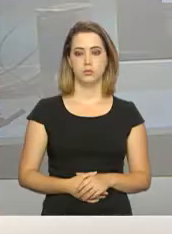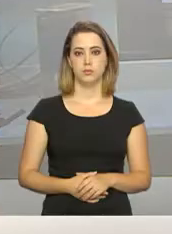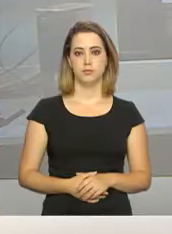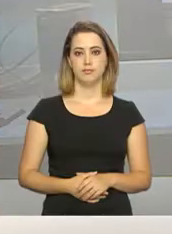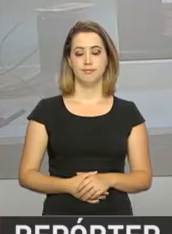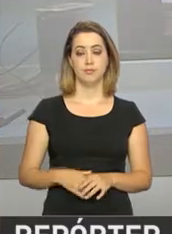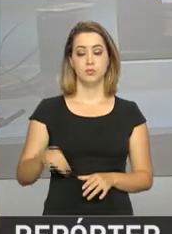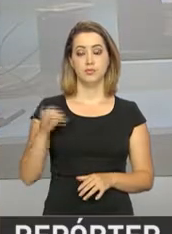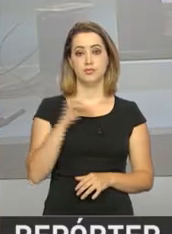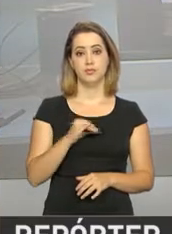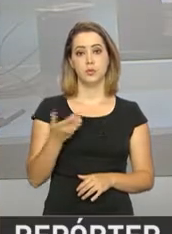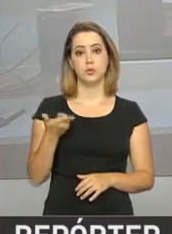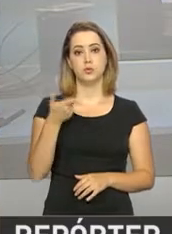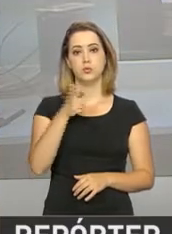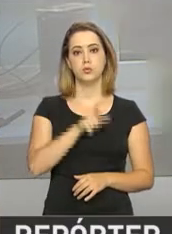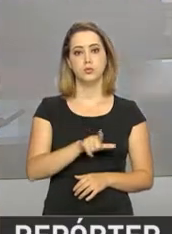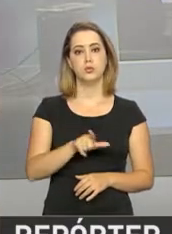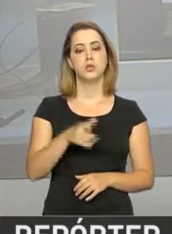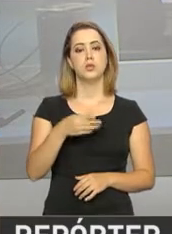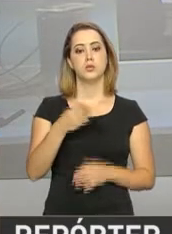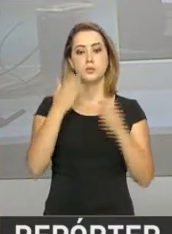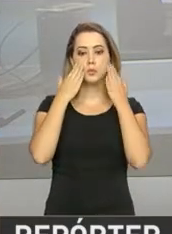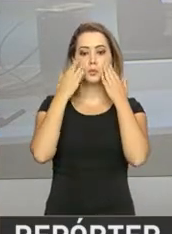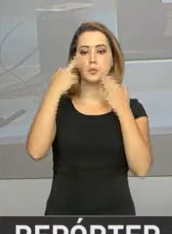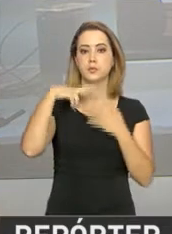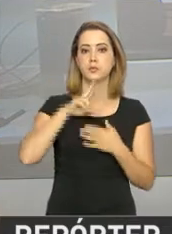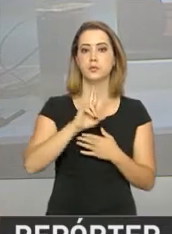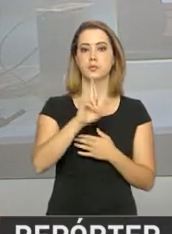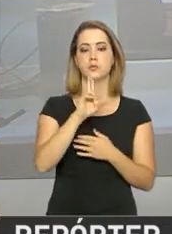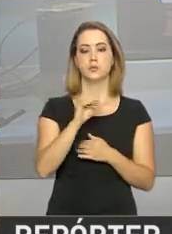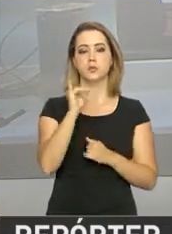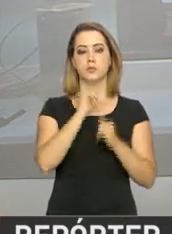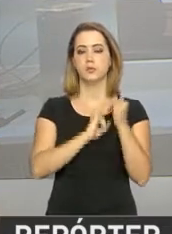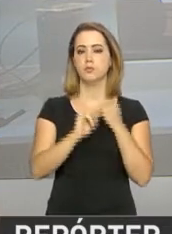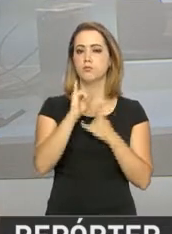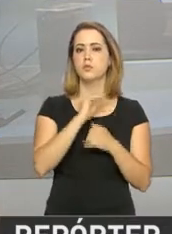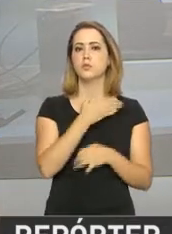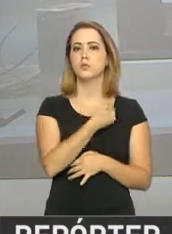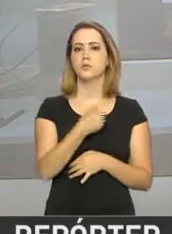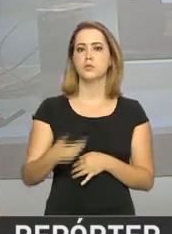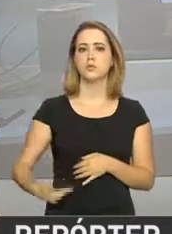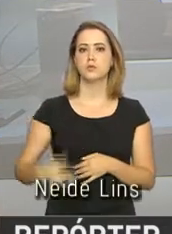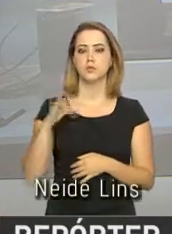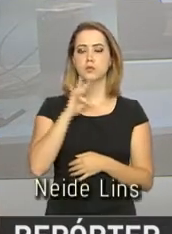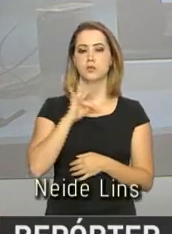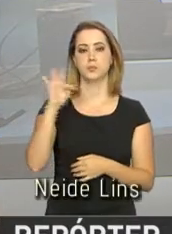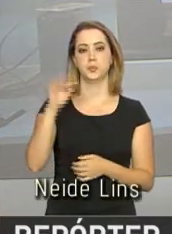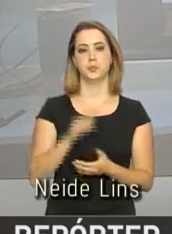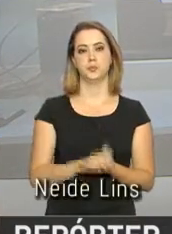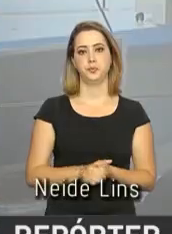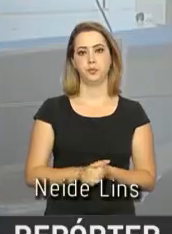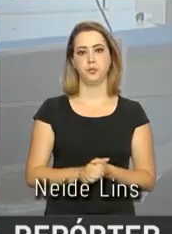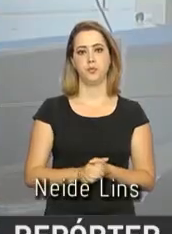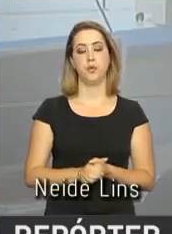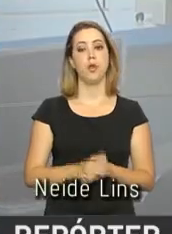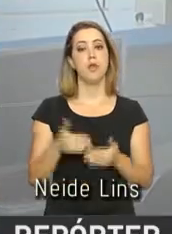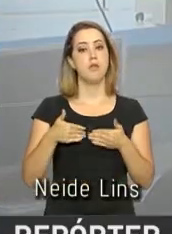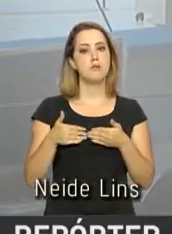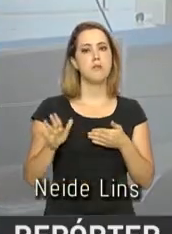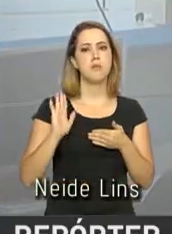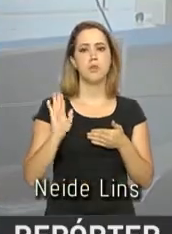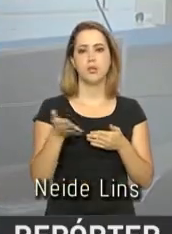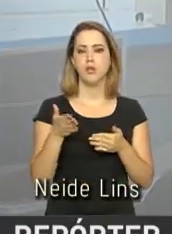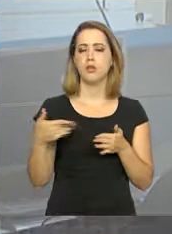olá estamos de volta com mais uma edição do repórter nbr as principais notícias do governo federal estão